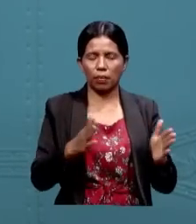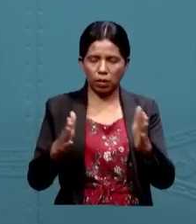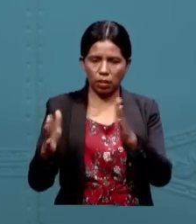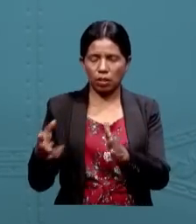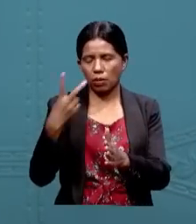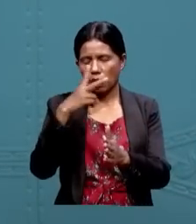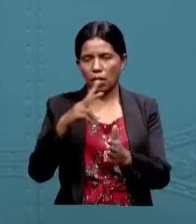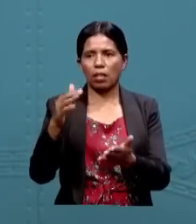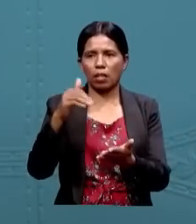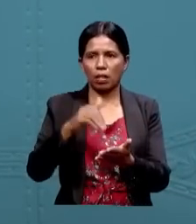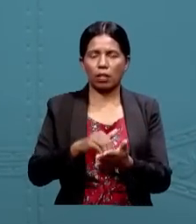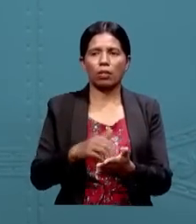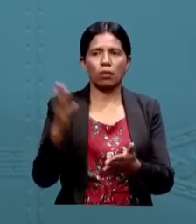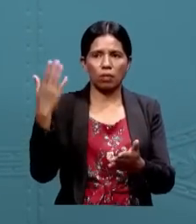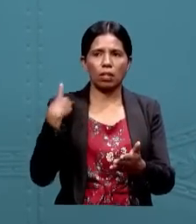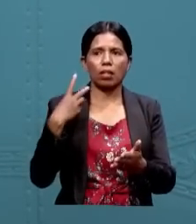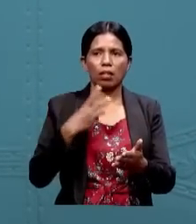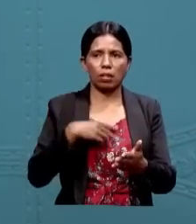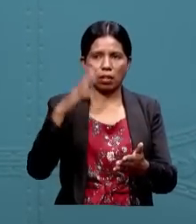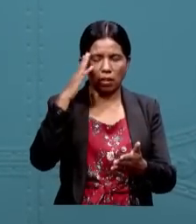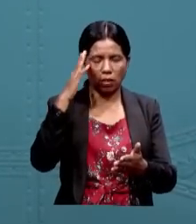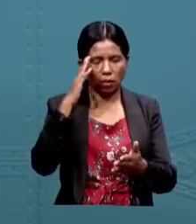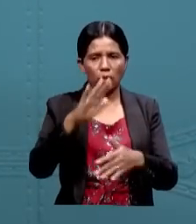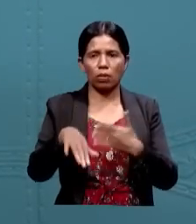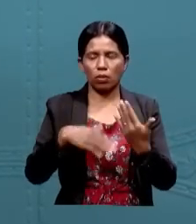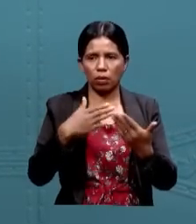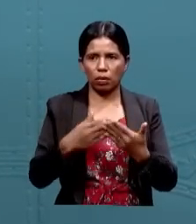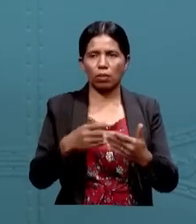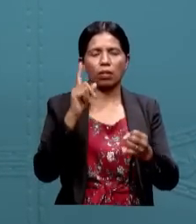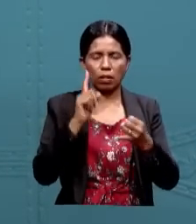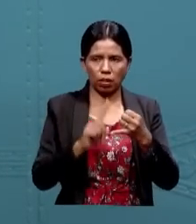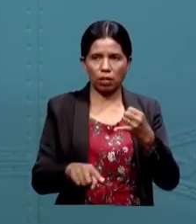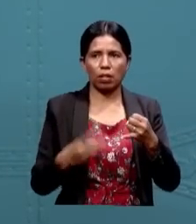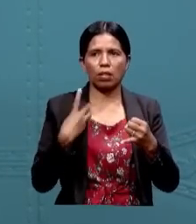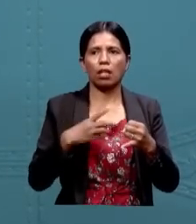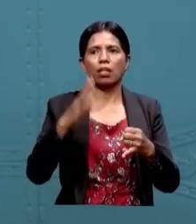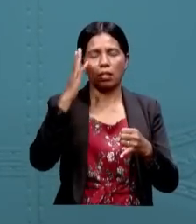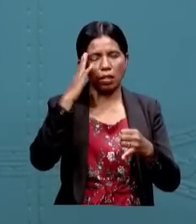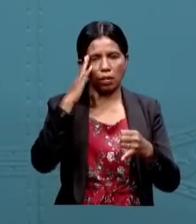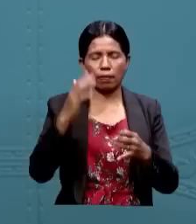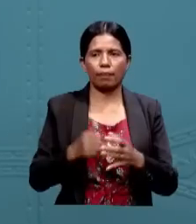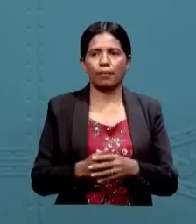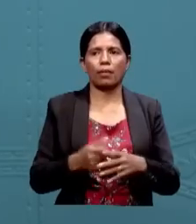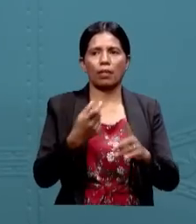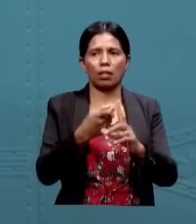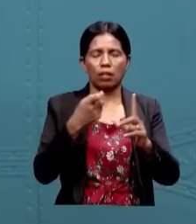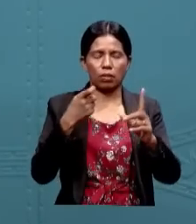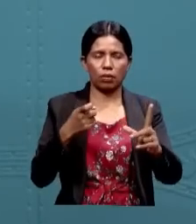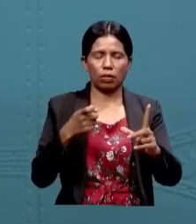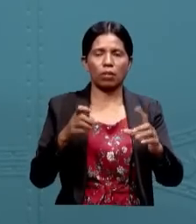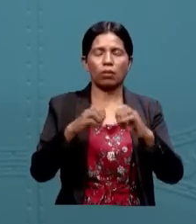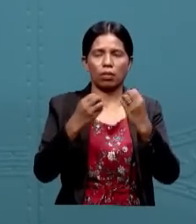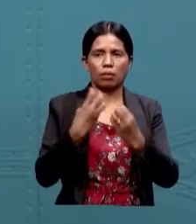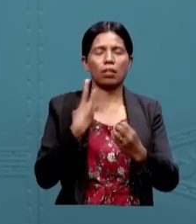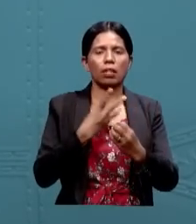ida. Katak antes ne ita disconfia buat ser ototototo to ikus ita hatene katak liu hosi organ sernebe kita ia